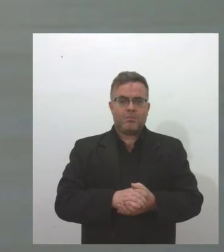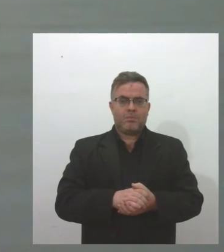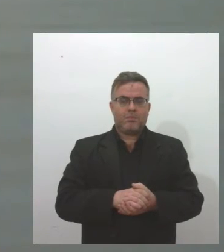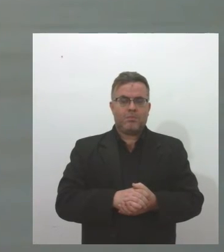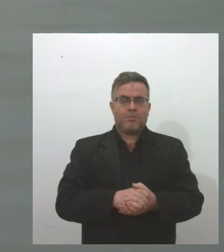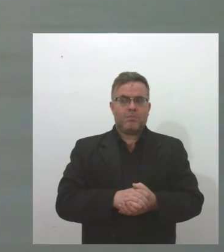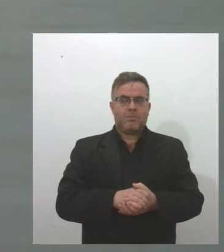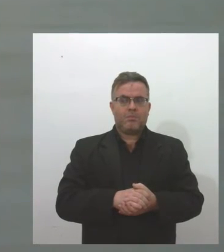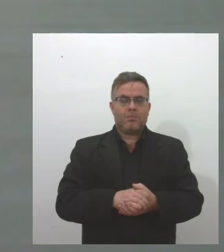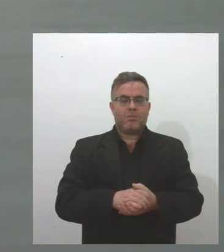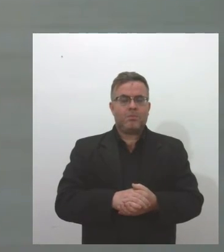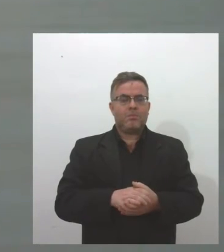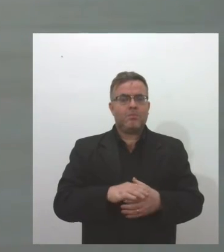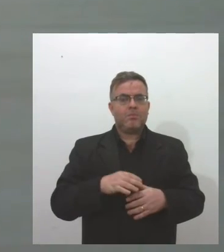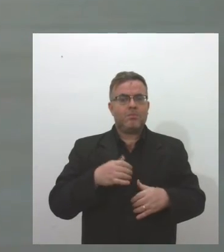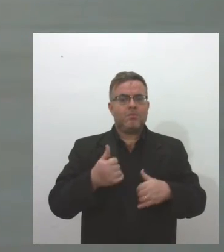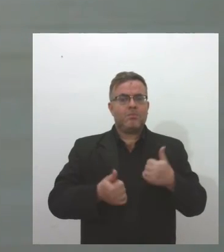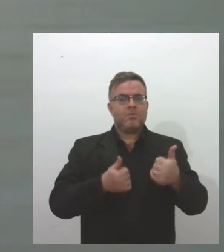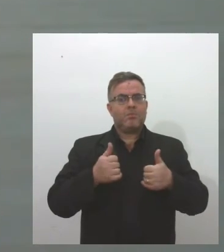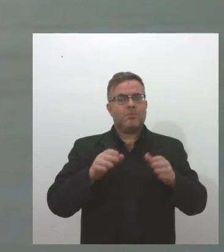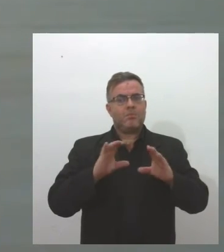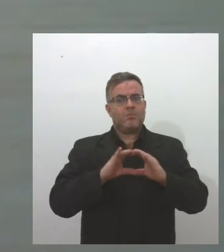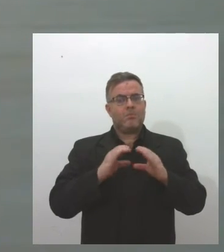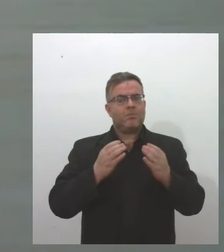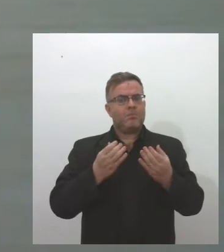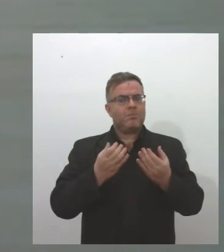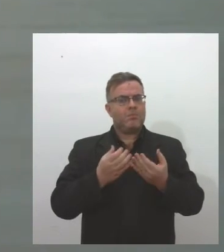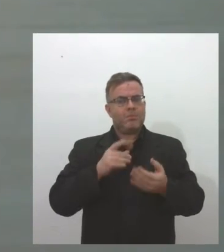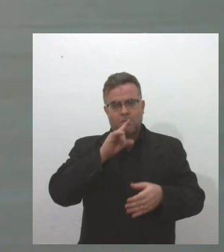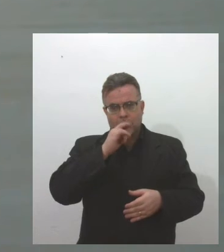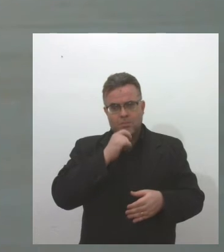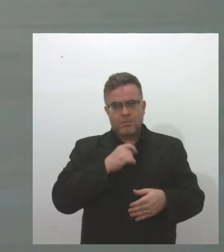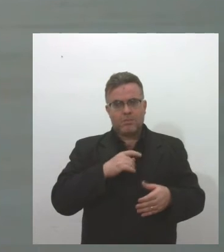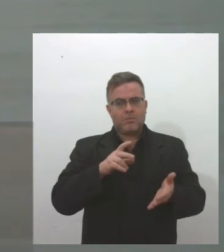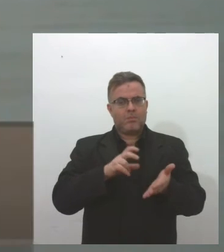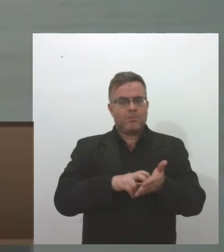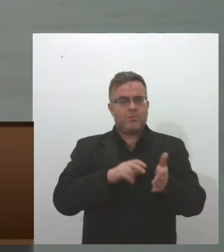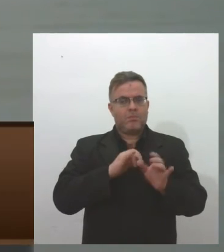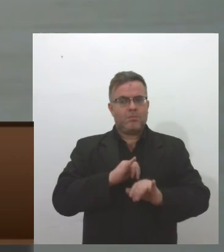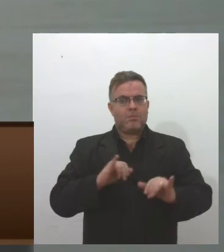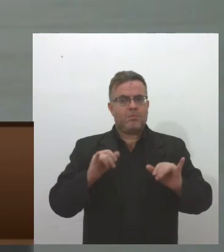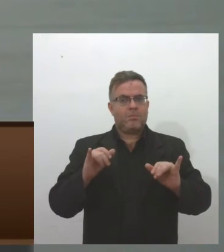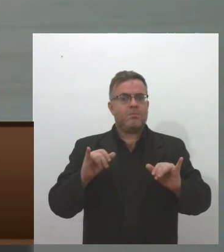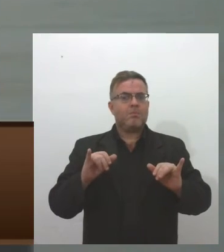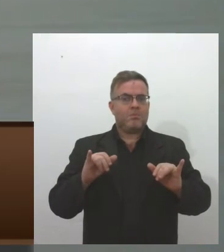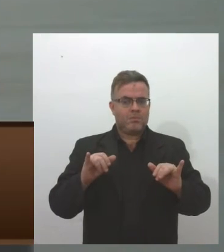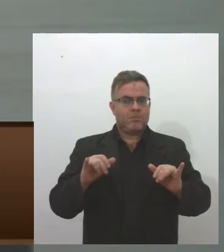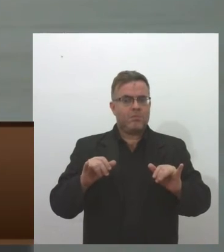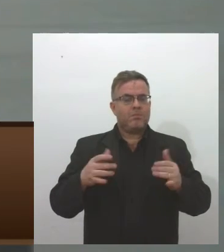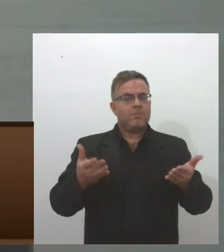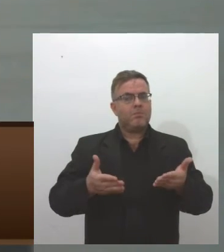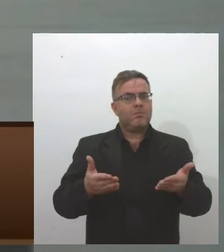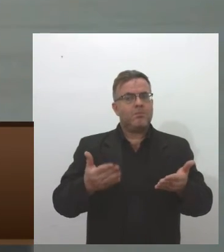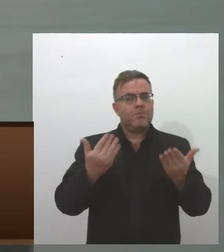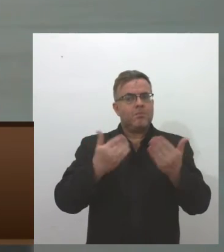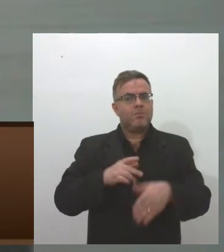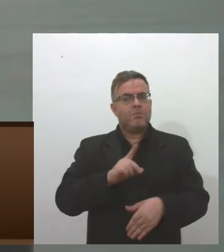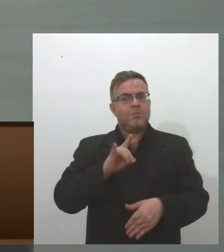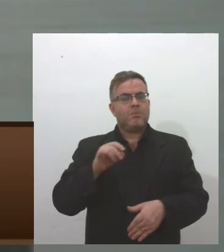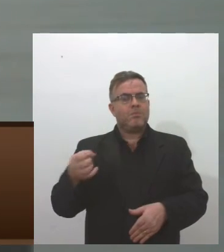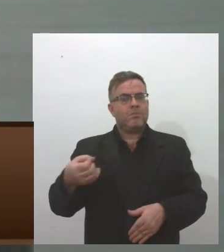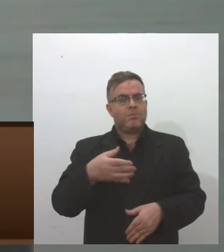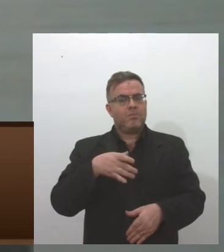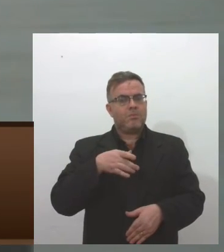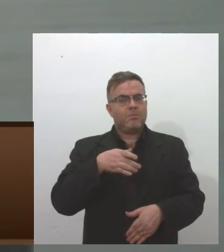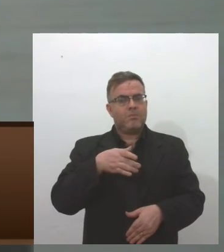Muito bem. E olha, a Câmara de Aracaju anunciou no início da manhã desta terça-feira que a nova data das provas do concurso do órgão